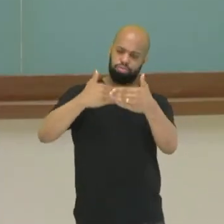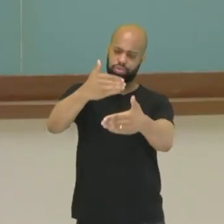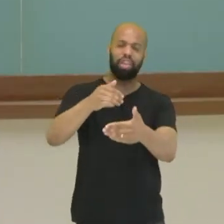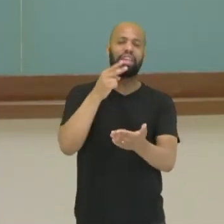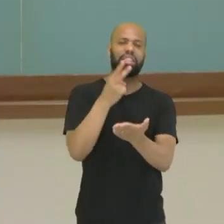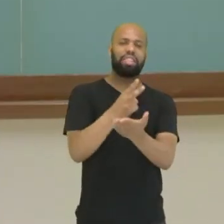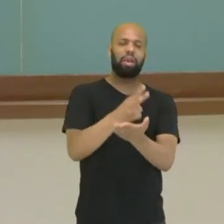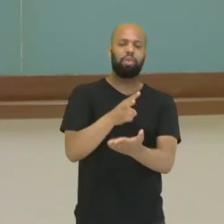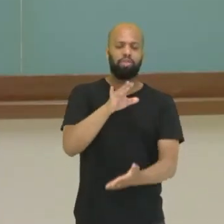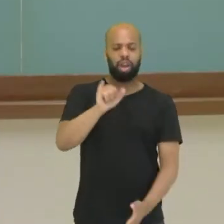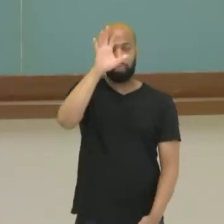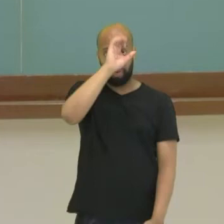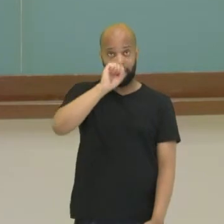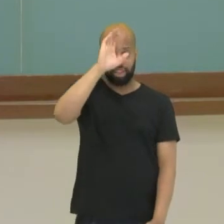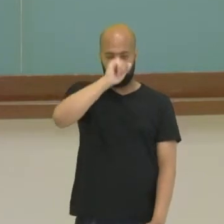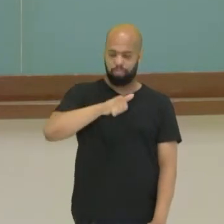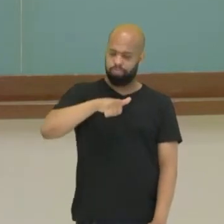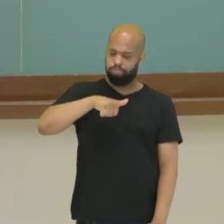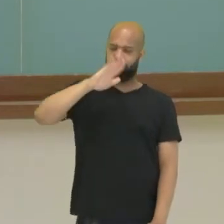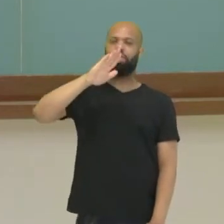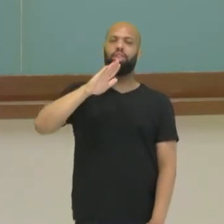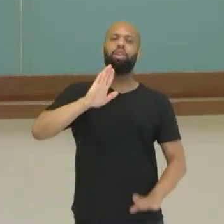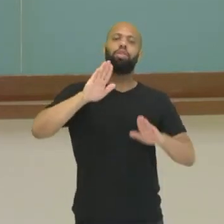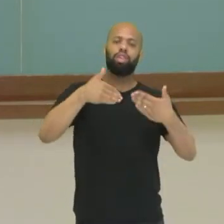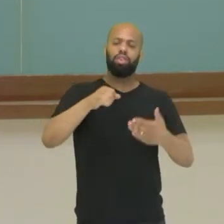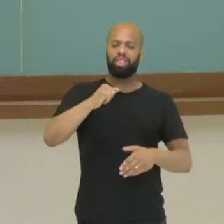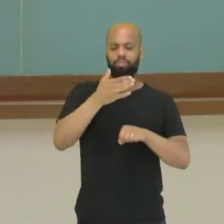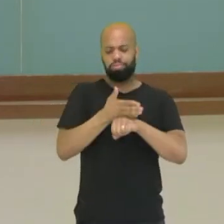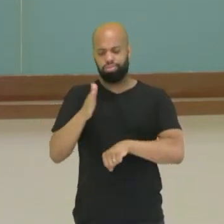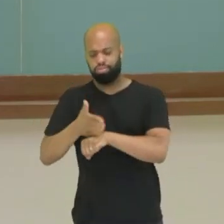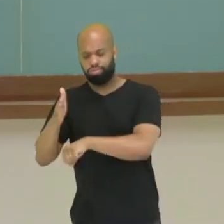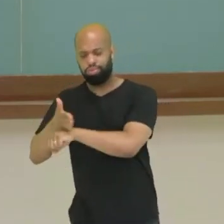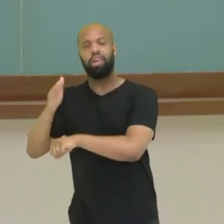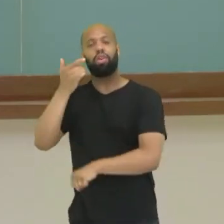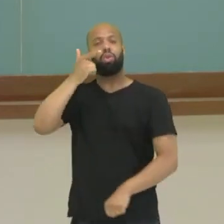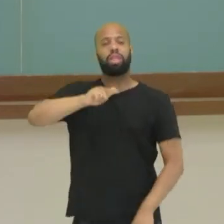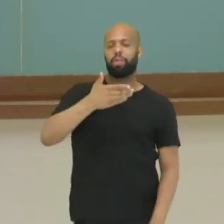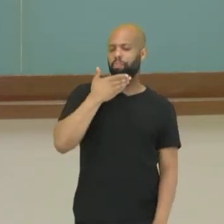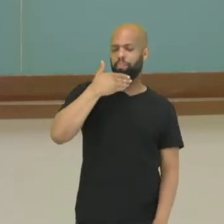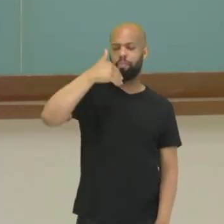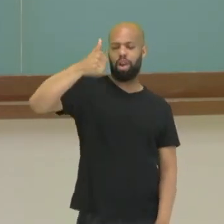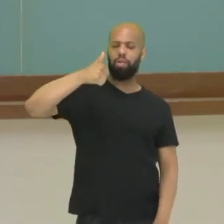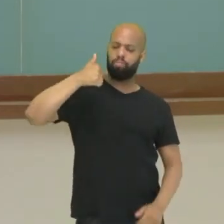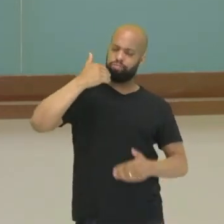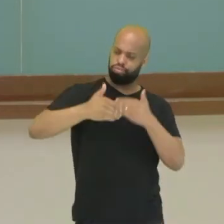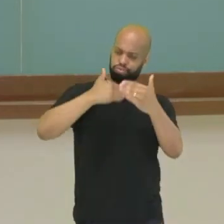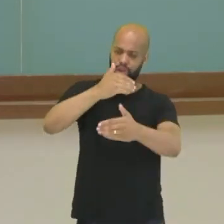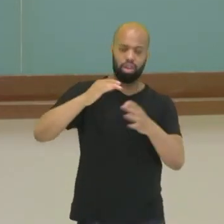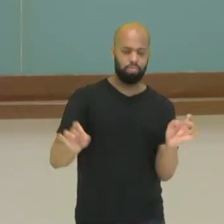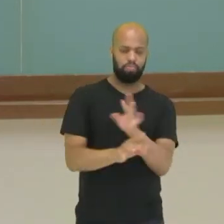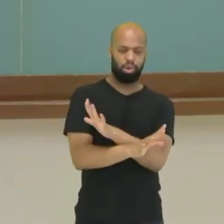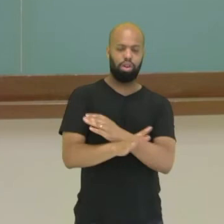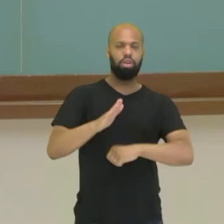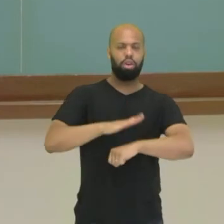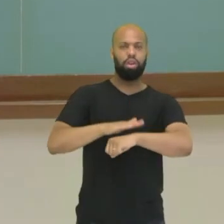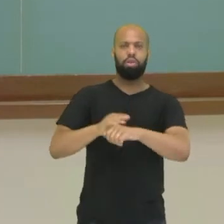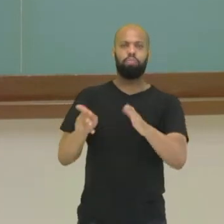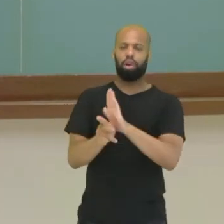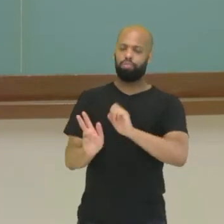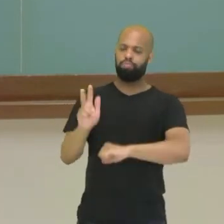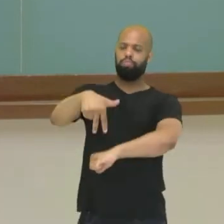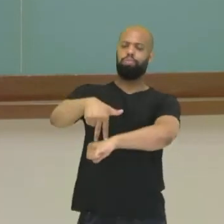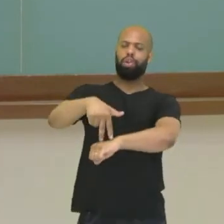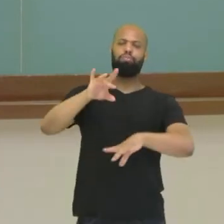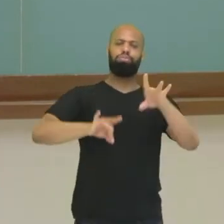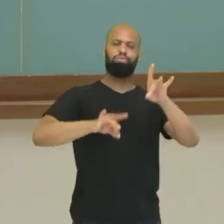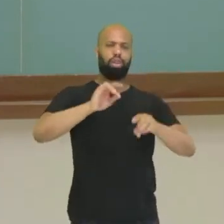estar aprendendo mais e mais, né? Então, quanto mais ele praticar os jogos, melhor ele vai estar preparado para a cena teatral, né, para a